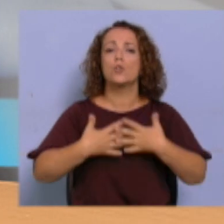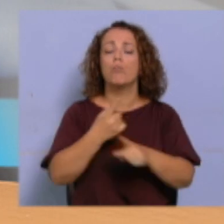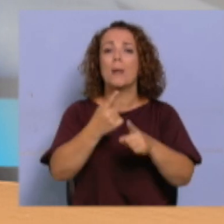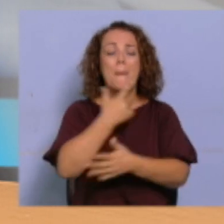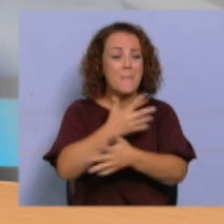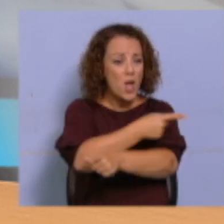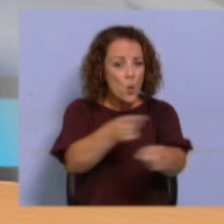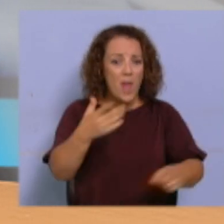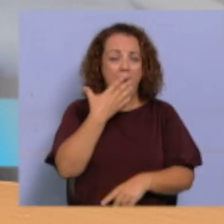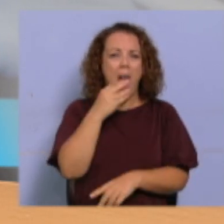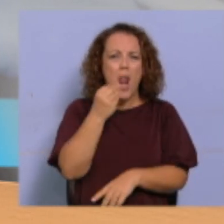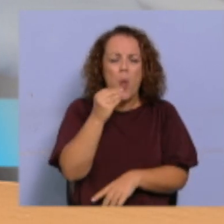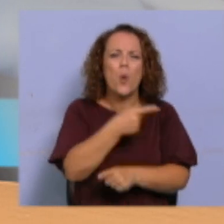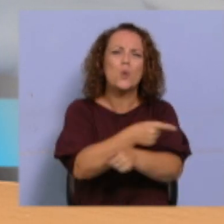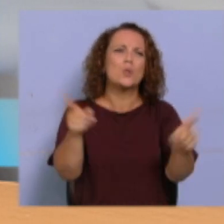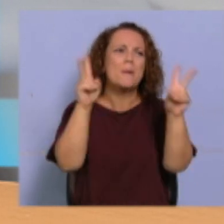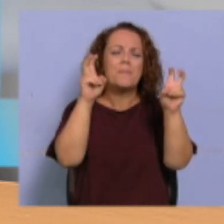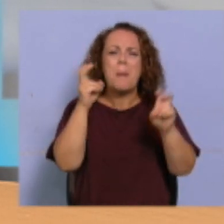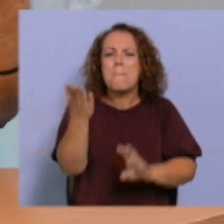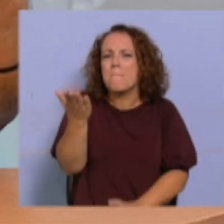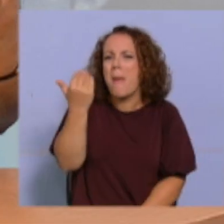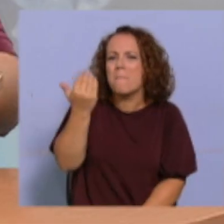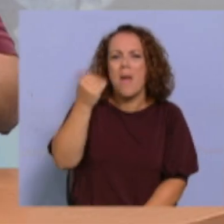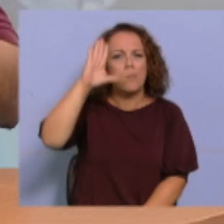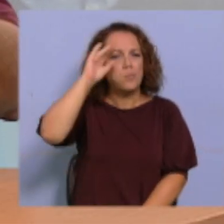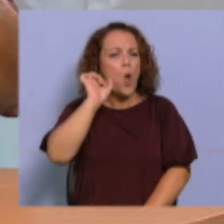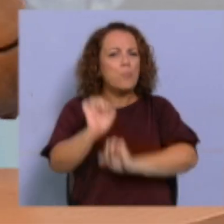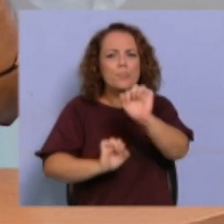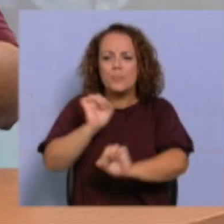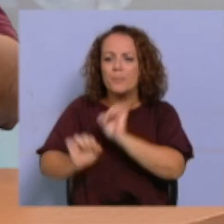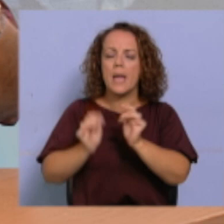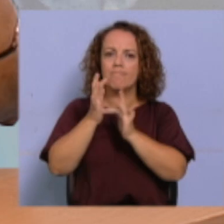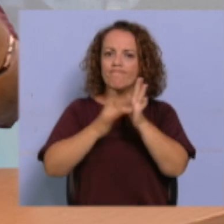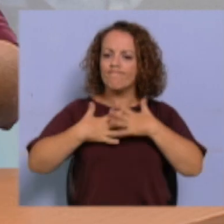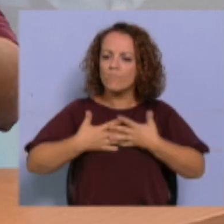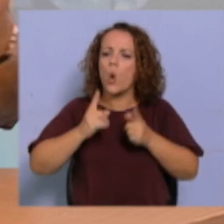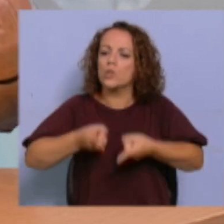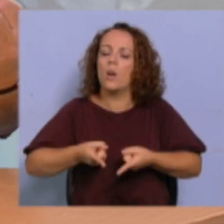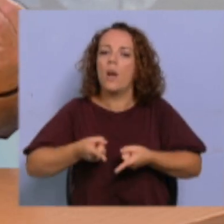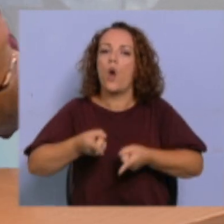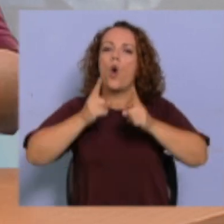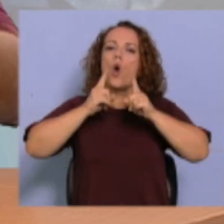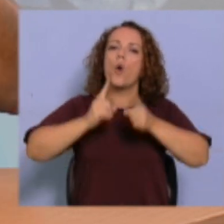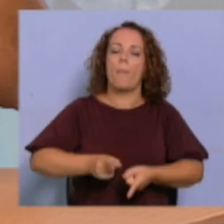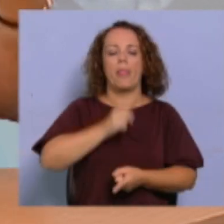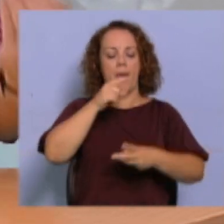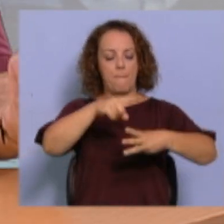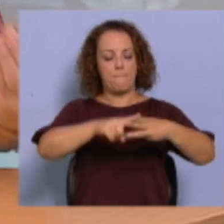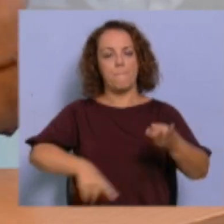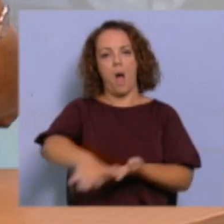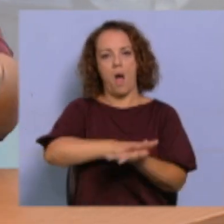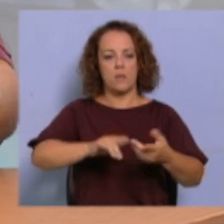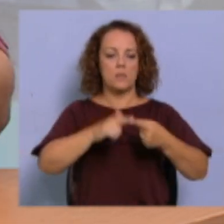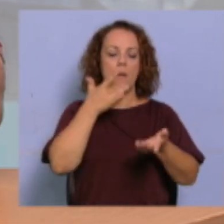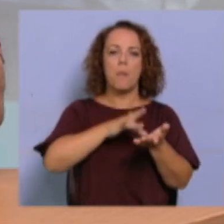alunos está muito virgem, muito verde em relação ao que é o cristianismo. E nós estudamos um bocado o cristianismo a partir de 3 pilares: a